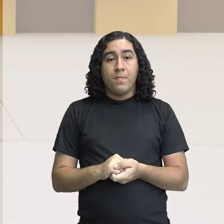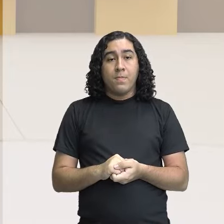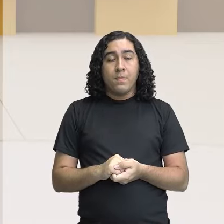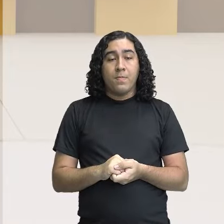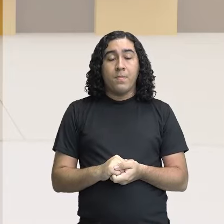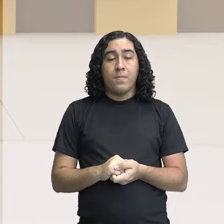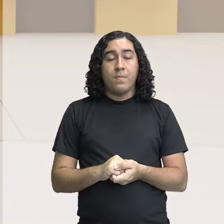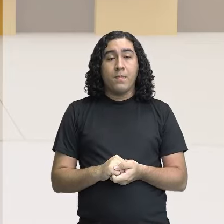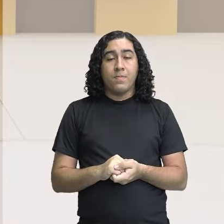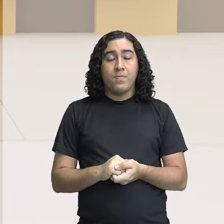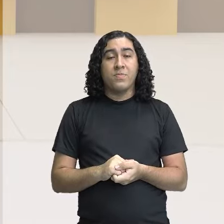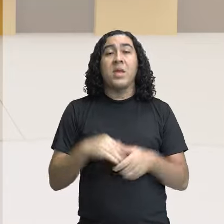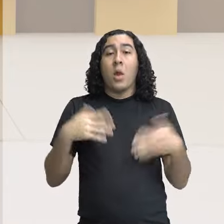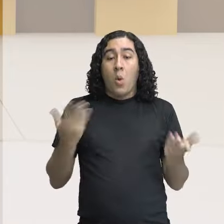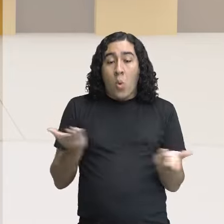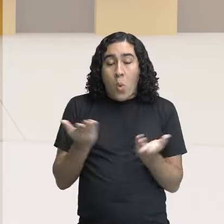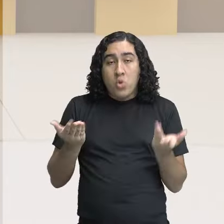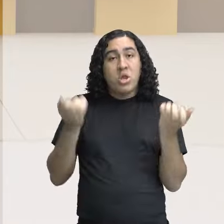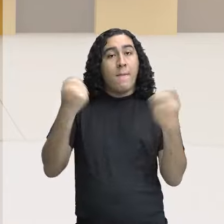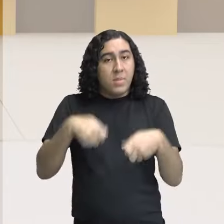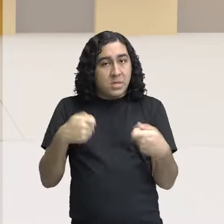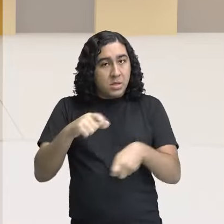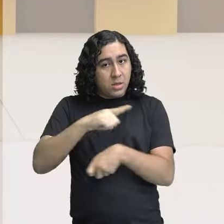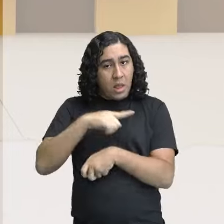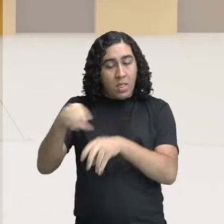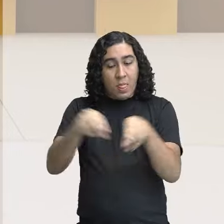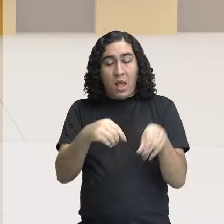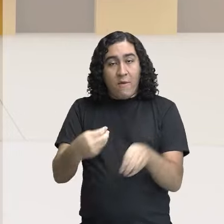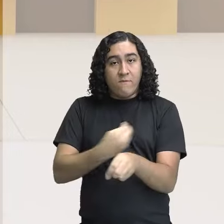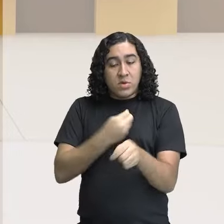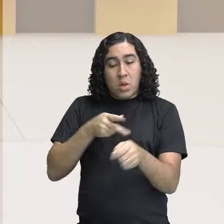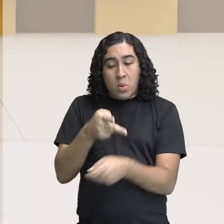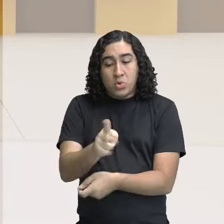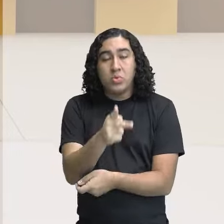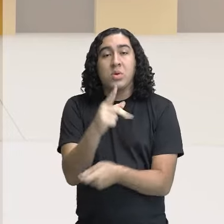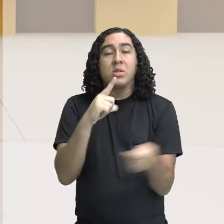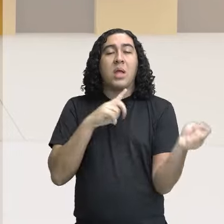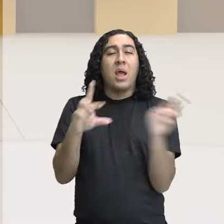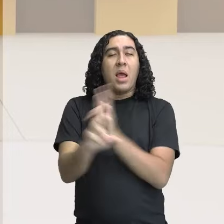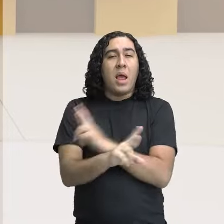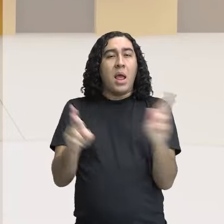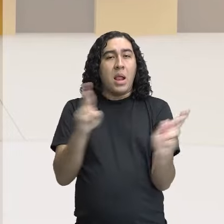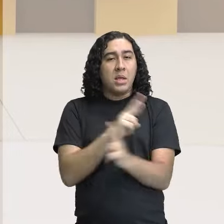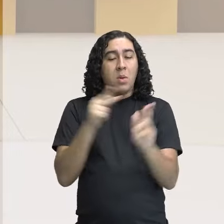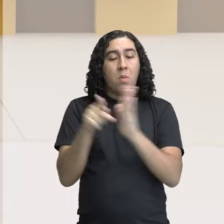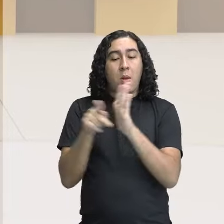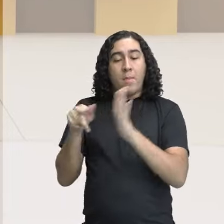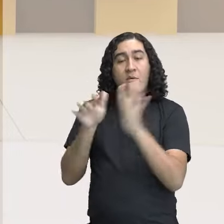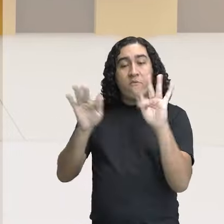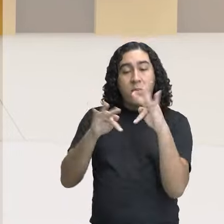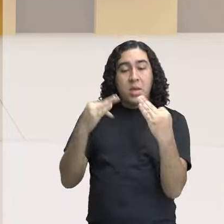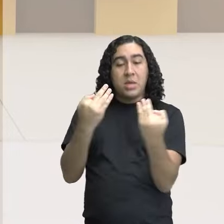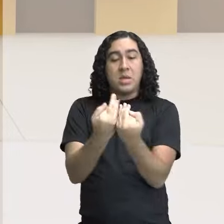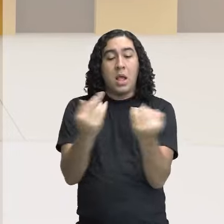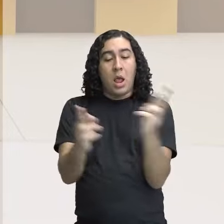insistindo, porque eles precisam da terra para viver, eles mantêm esses laços de parentesco, de